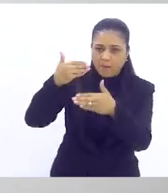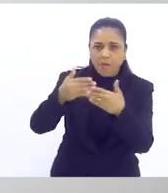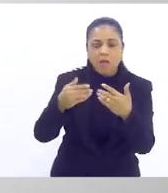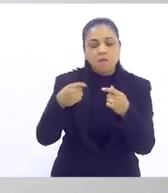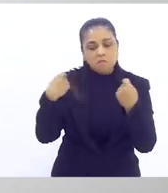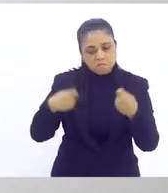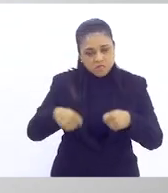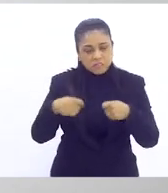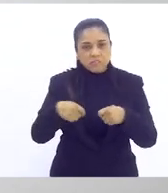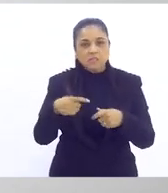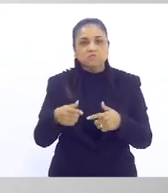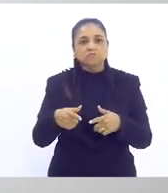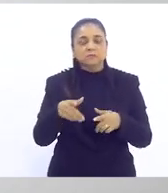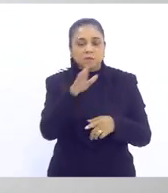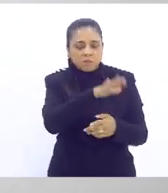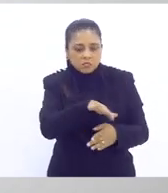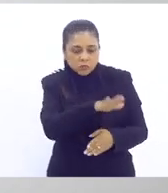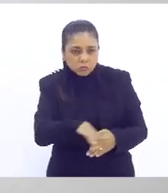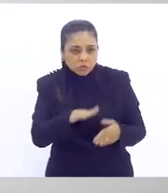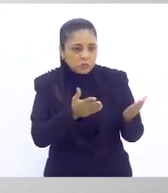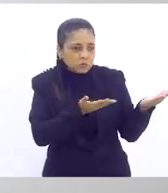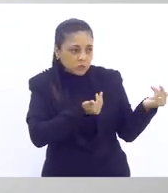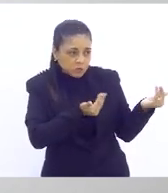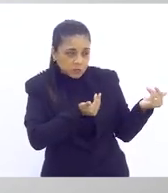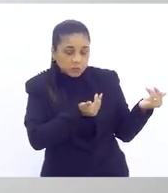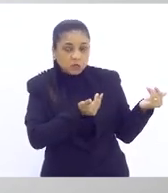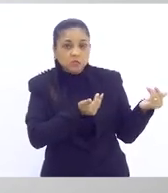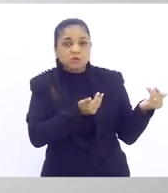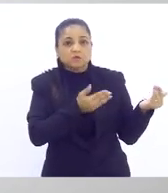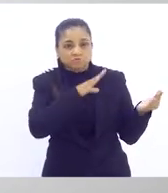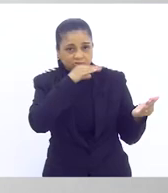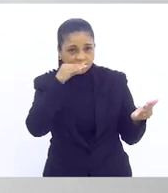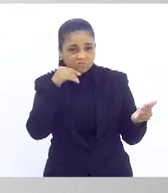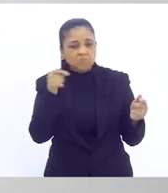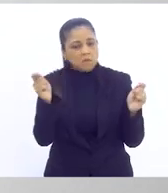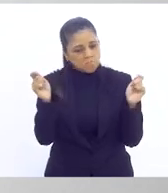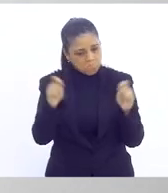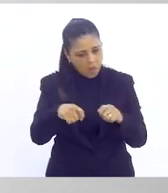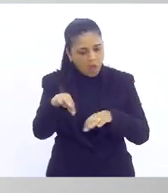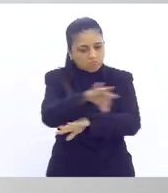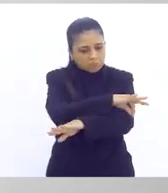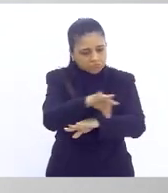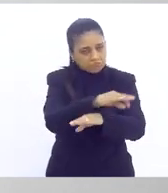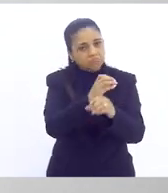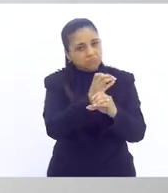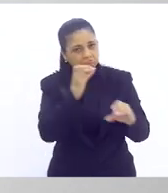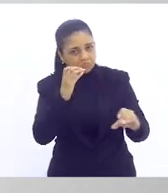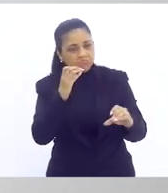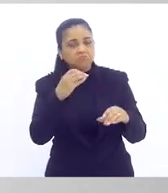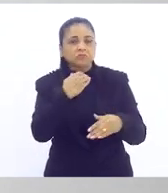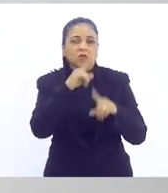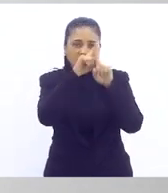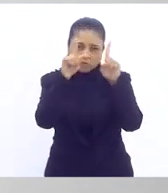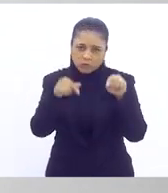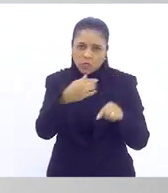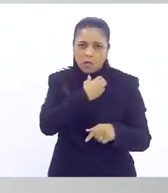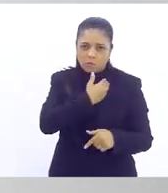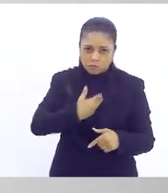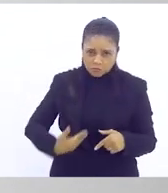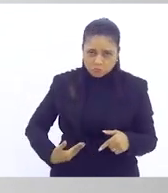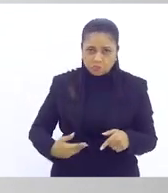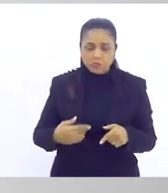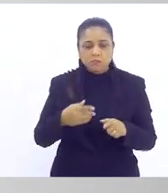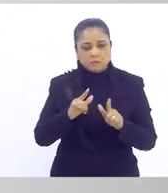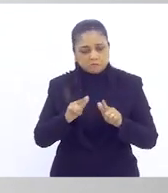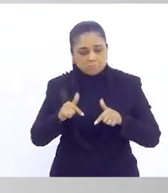na cabeça da Juventude também que ele pode deve ser um funcionário público e a papel dele é